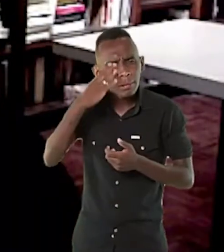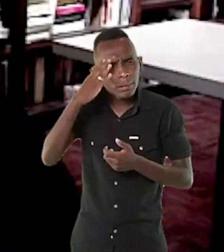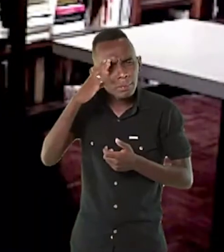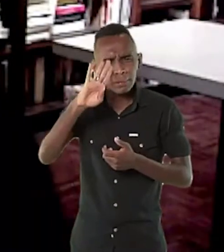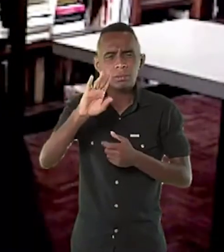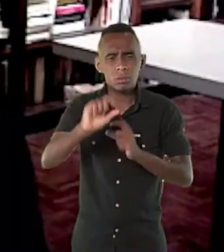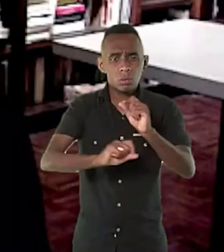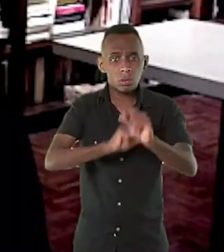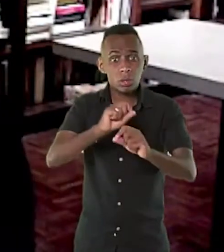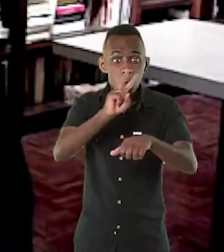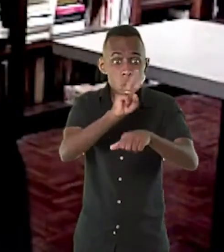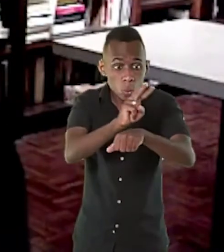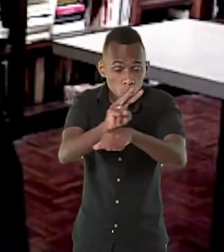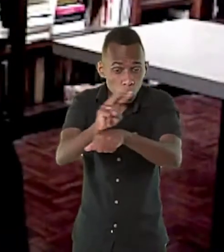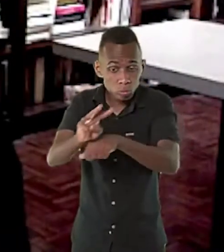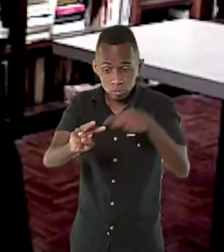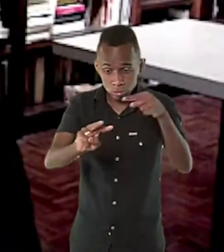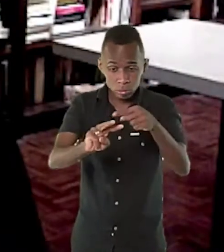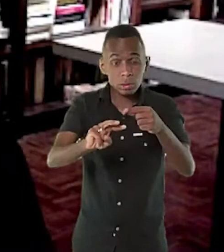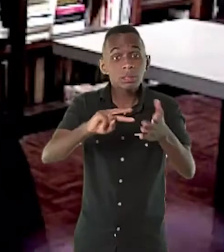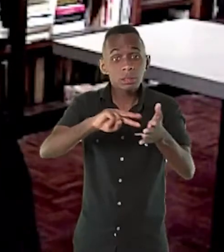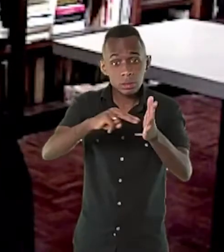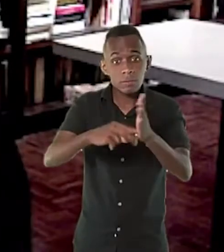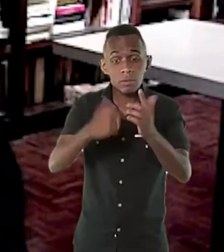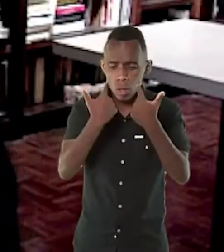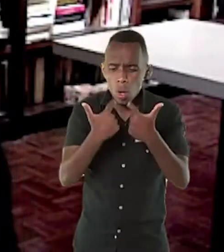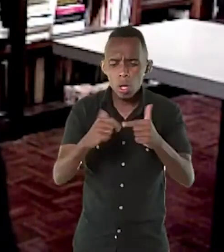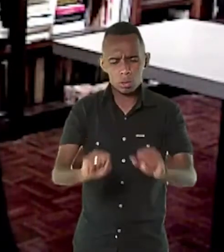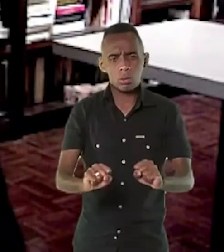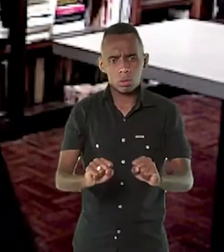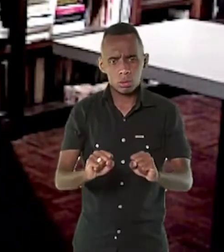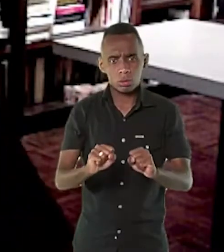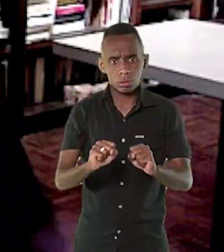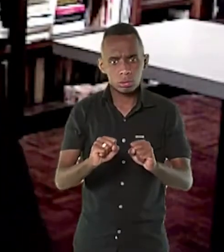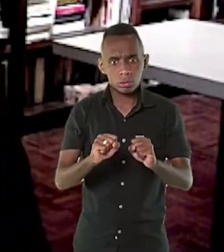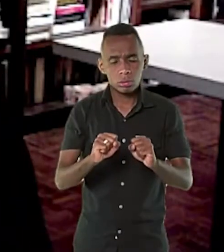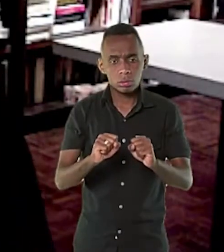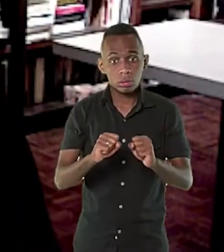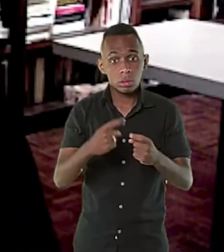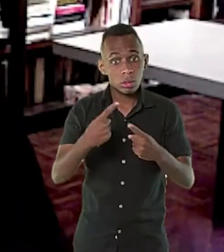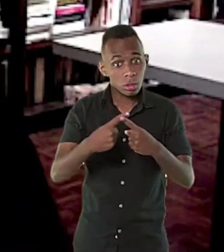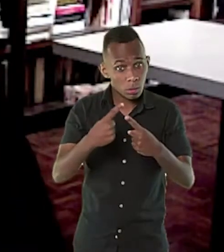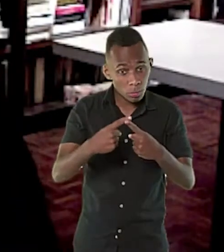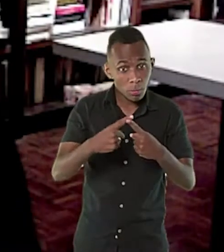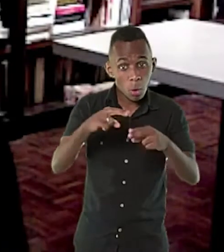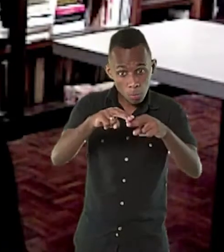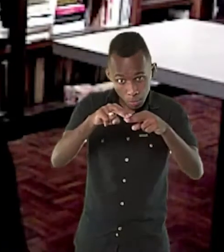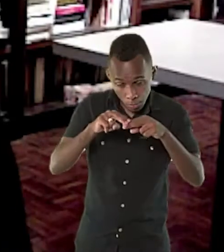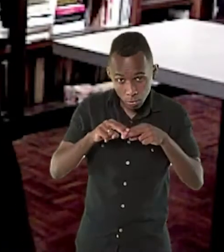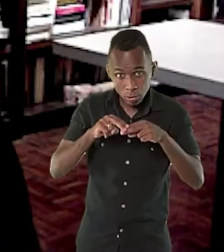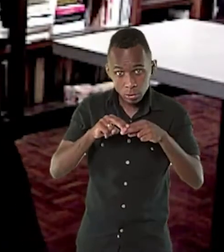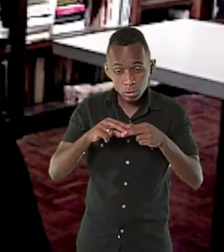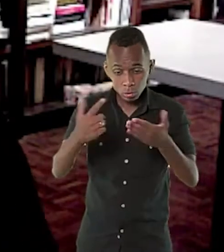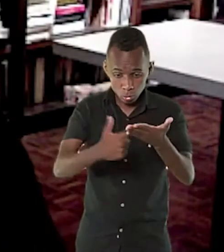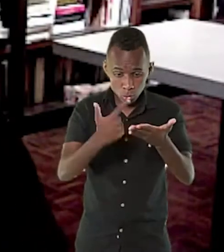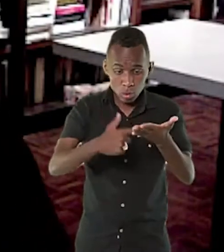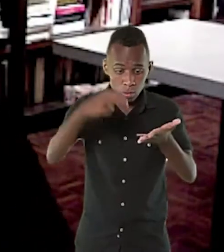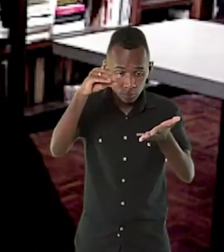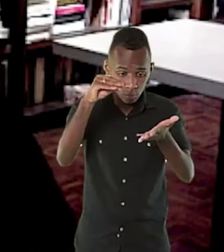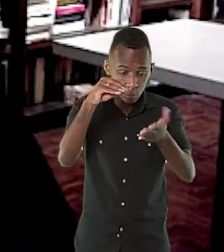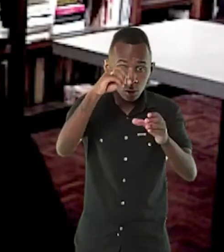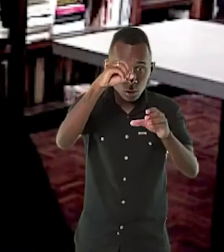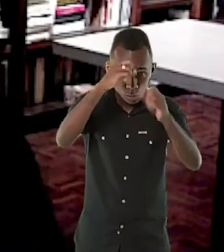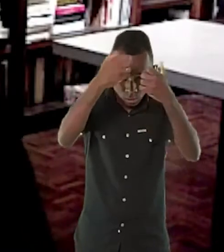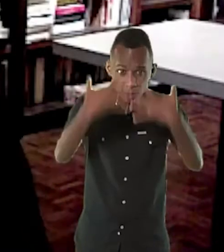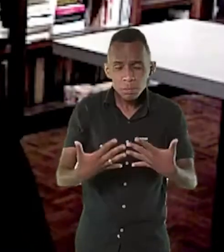se tornou uma linguagem, né? É por isso que no livro eu discuto as estéticas da vigilância, né?